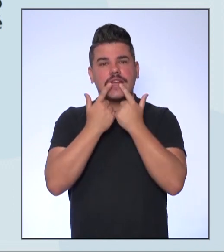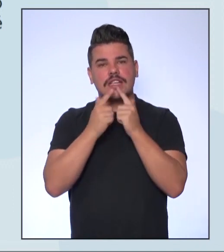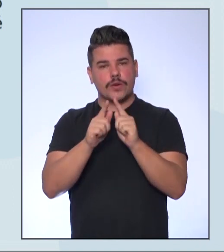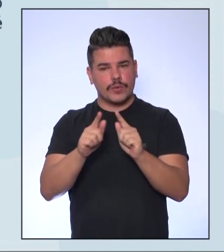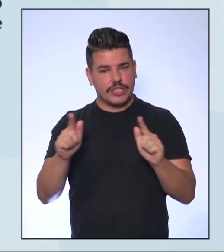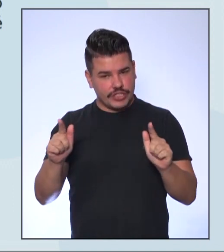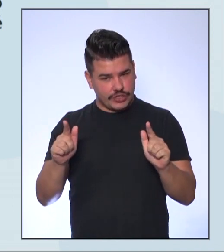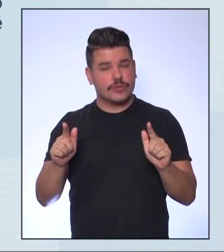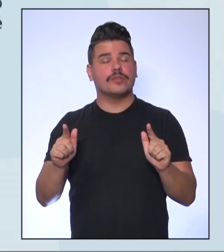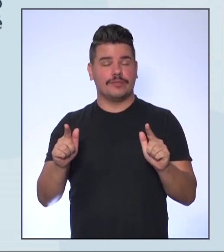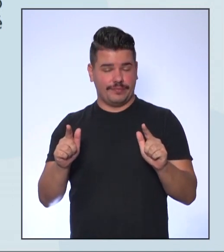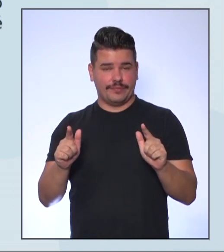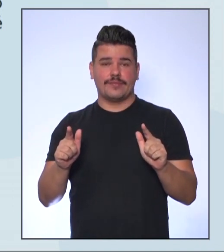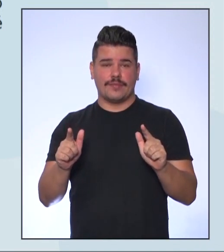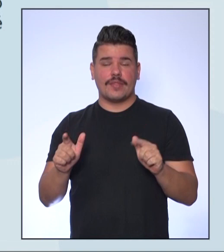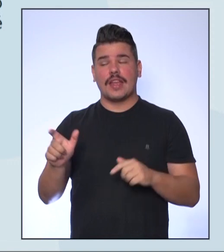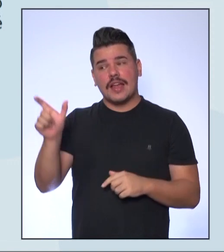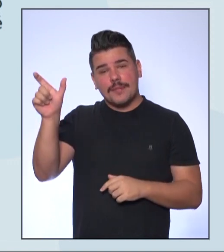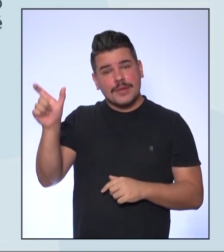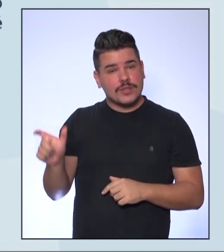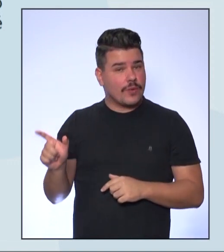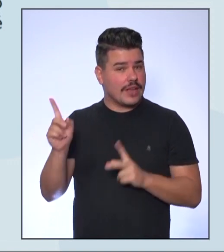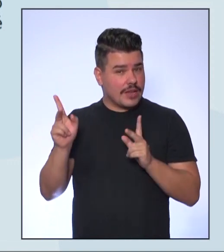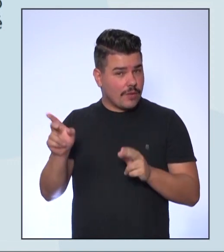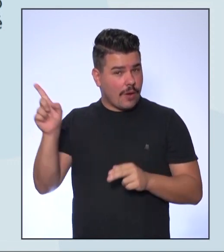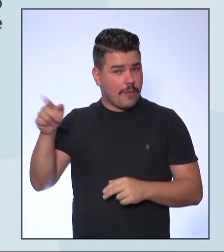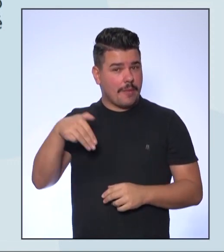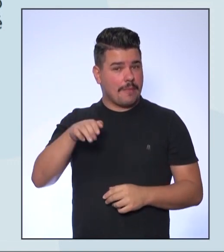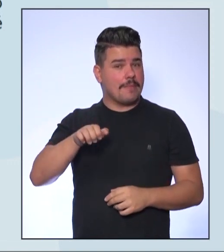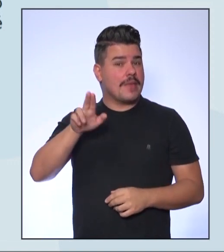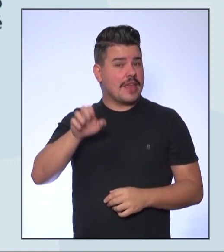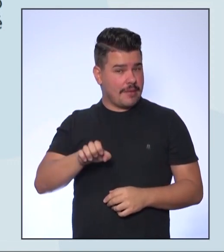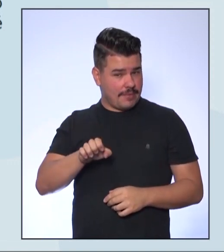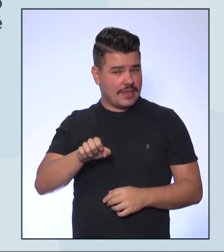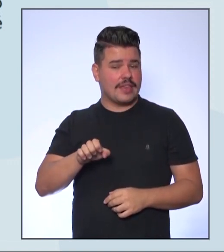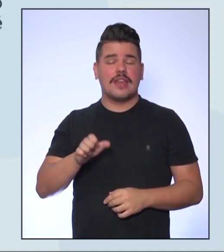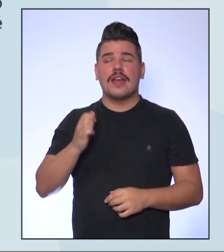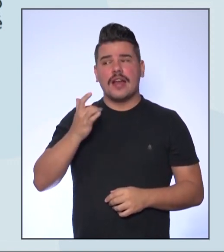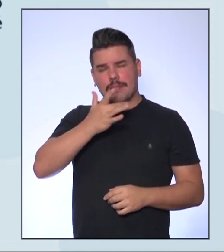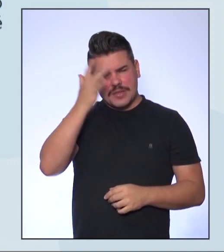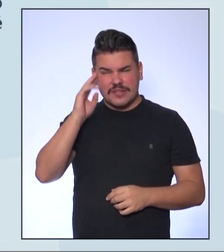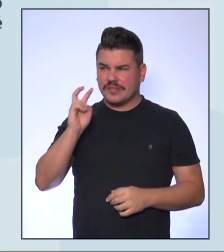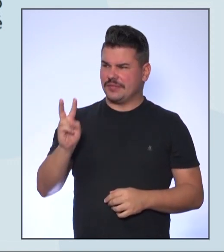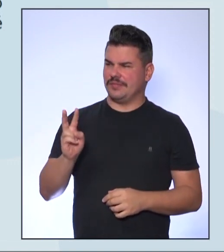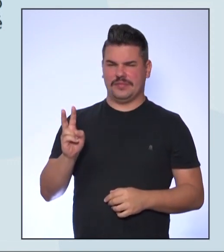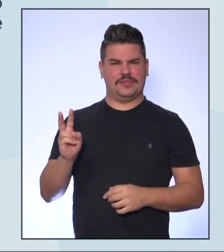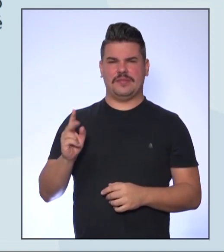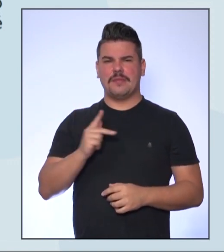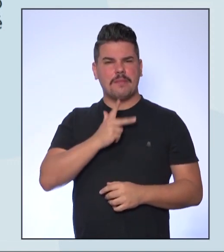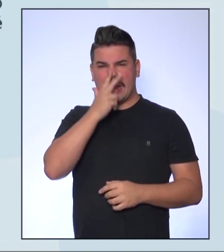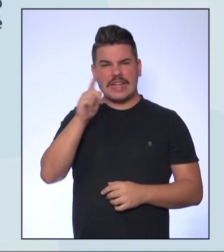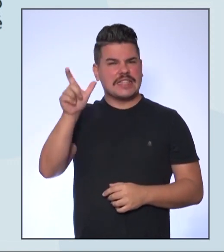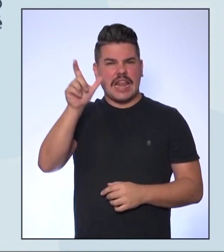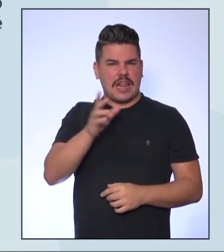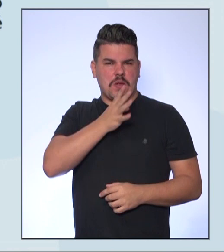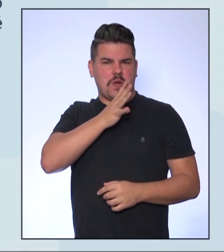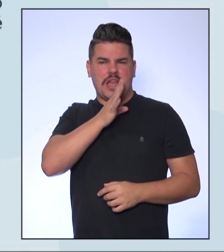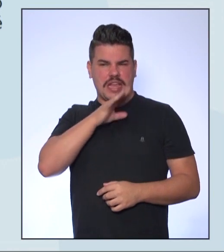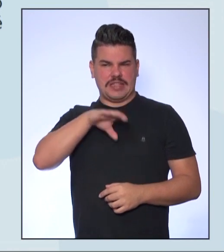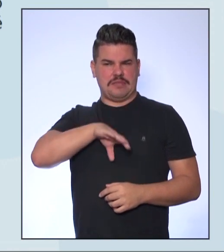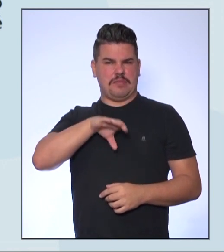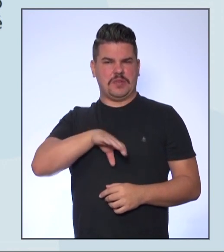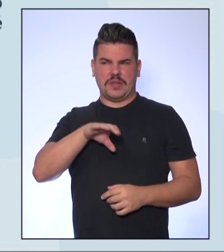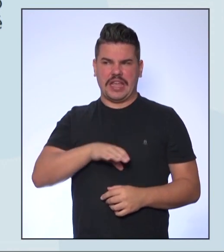alguém que utiliza a expressão sugerida no meme, ou mesmo considerar que ela não possua conhecimentos, é um